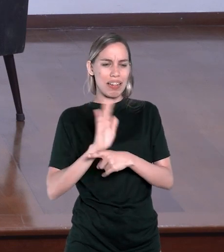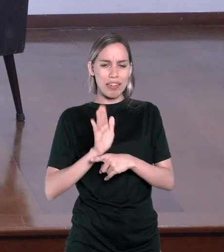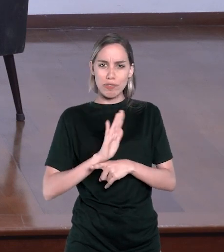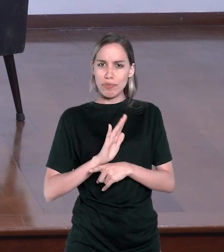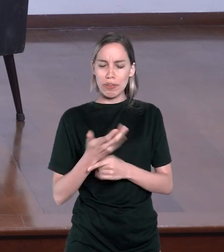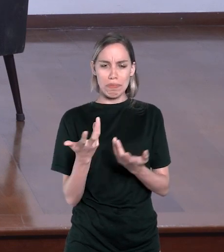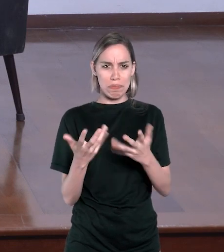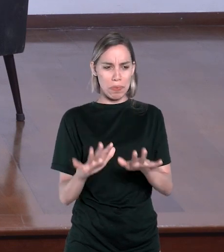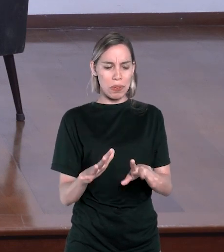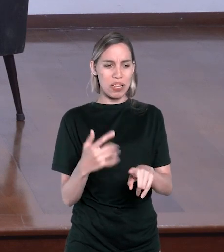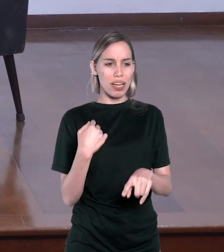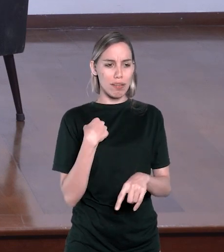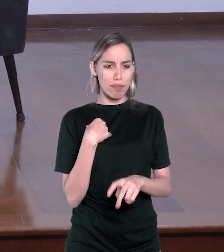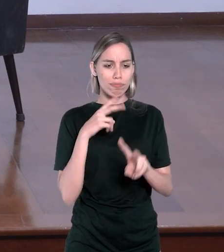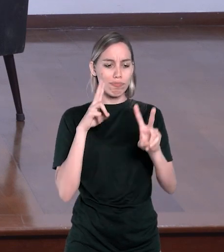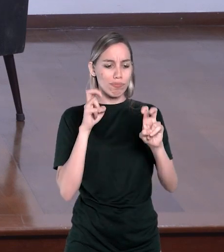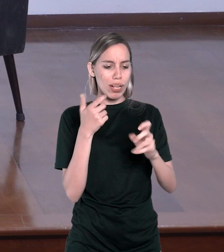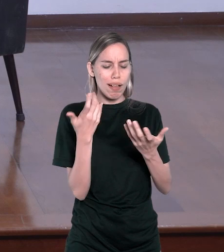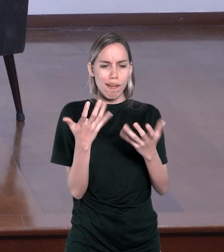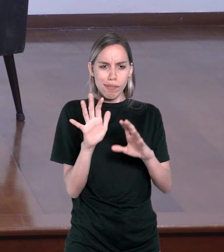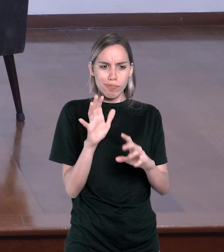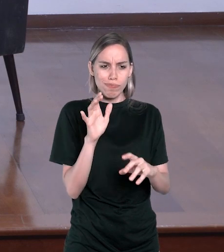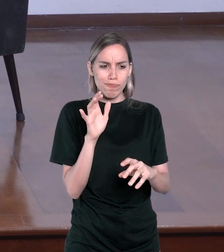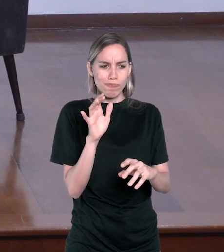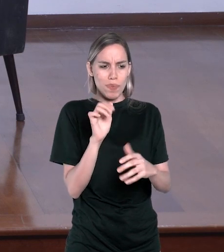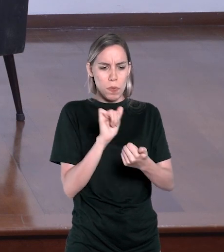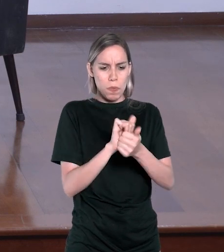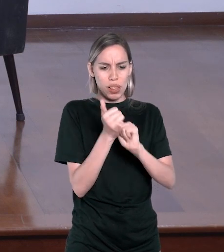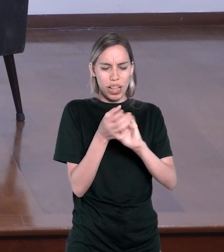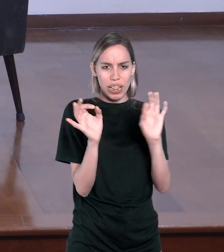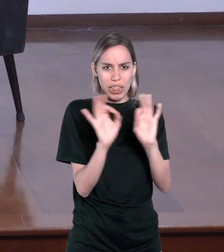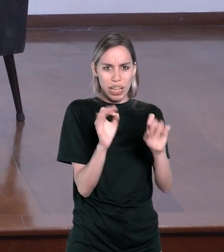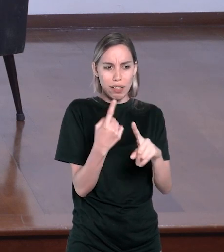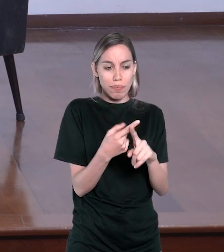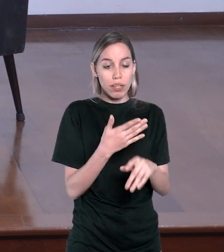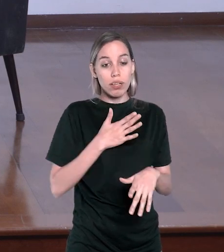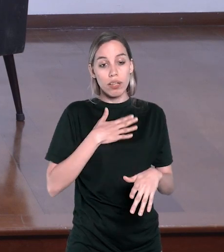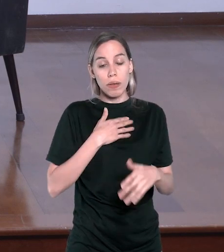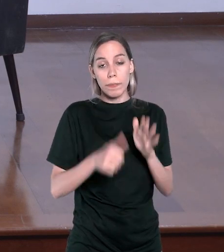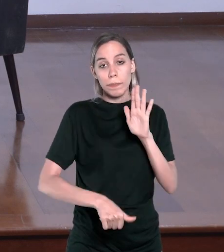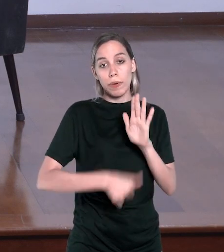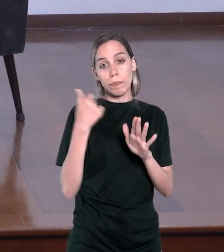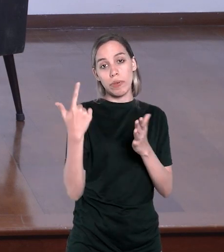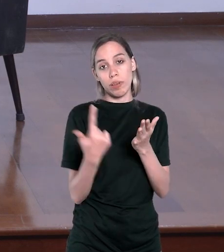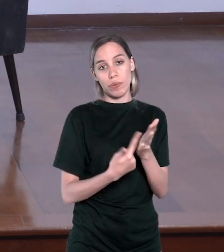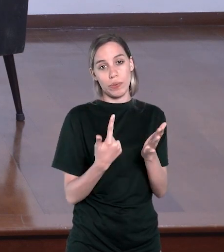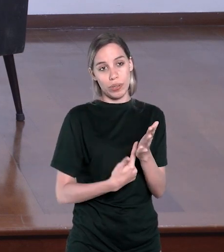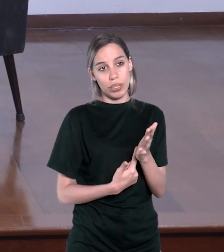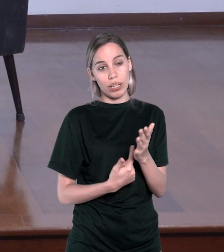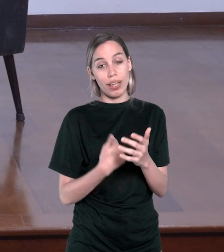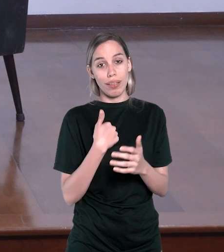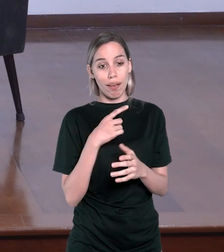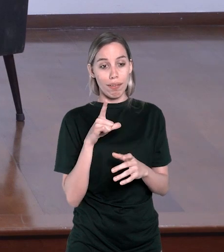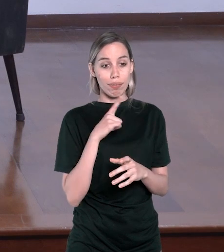dos motivos pelos quais eu não quis tocar no roteiro é que é o seguinte: foi o meu primeiro livro, e eu tenho um projeto